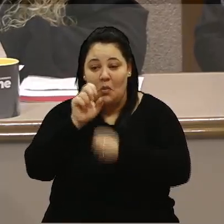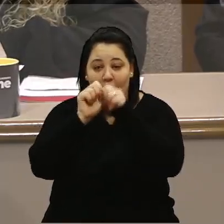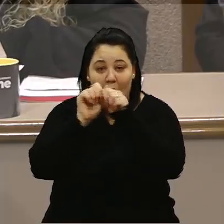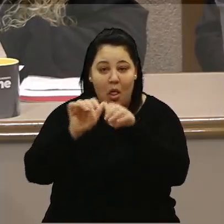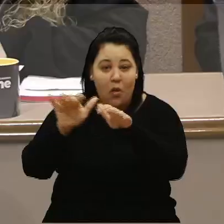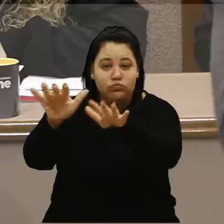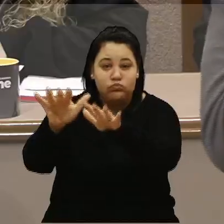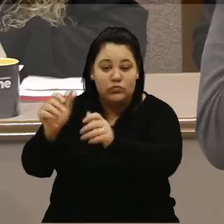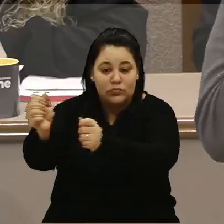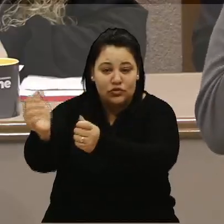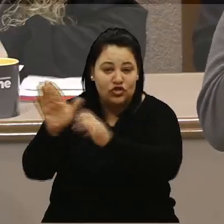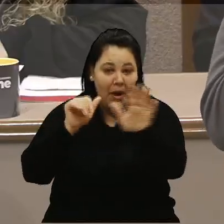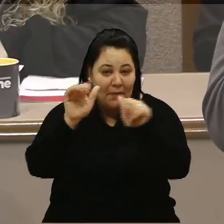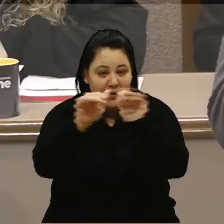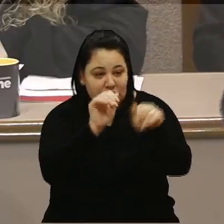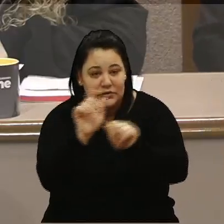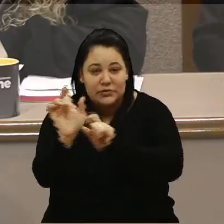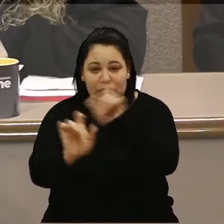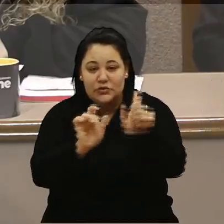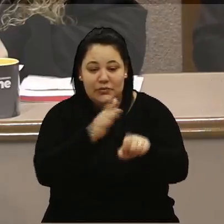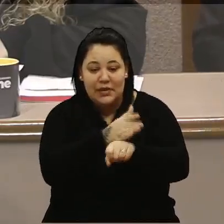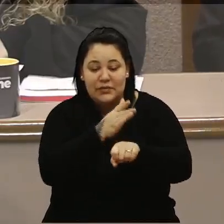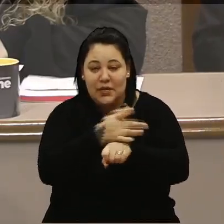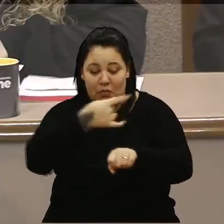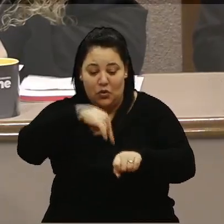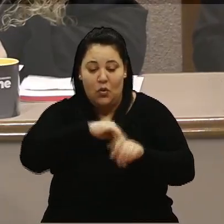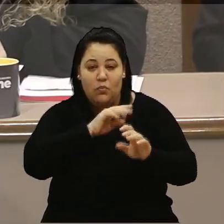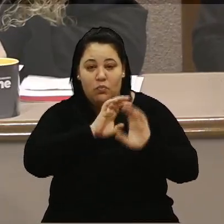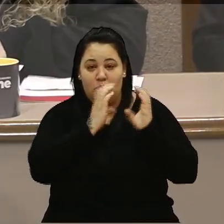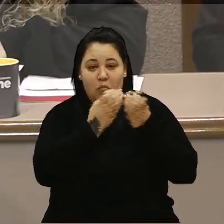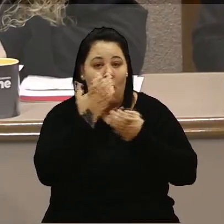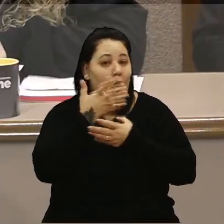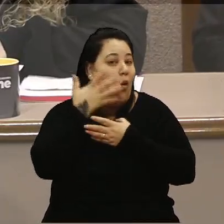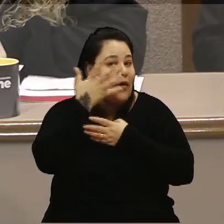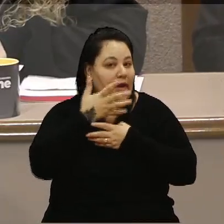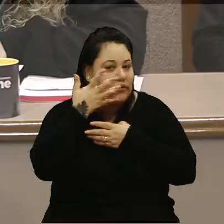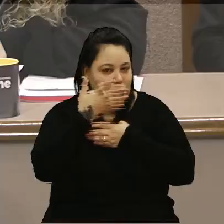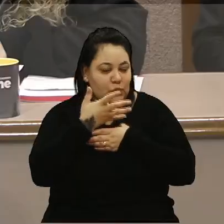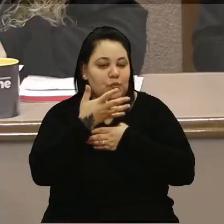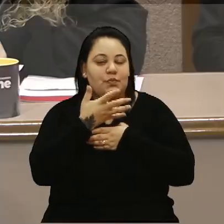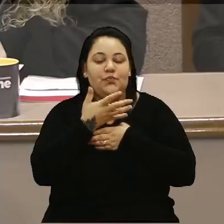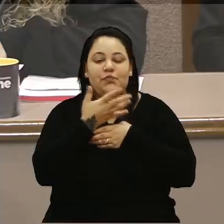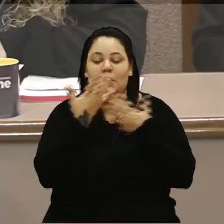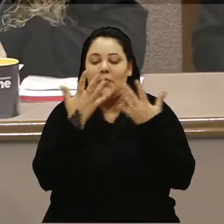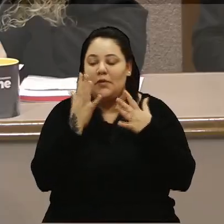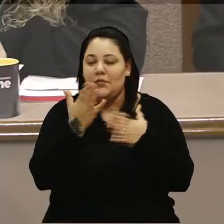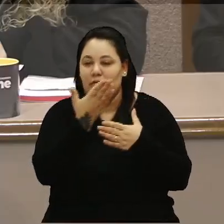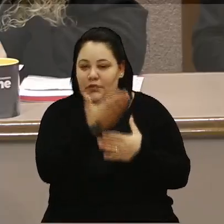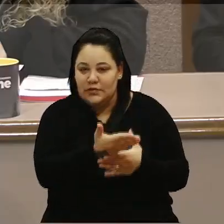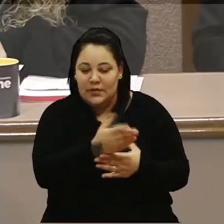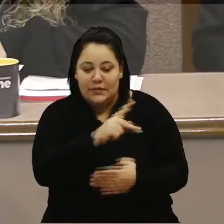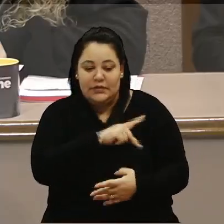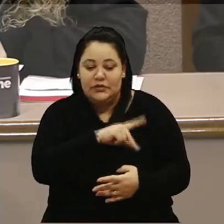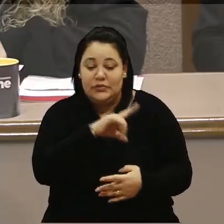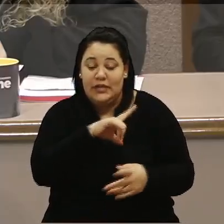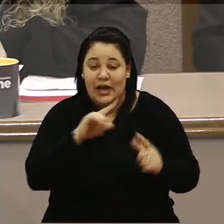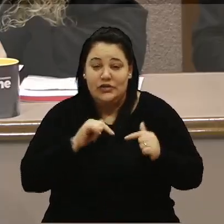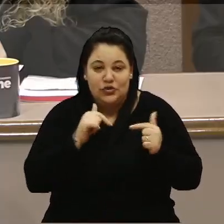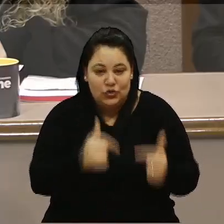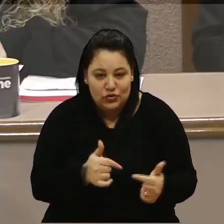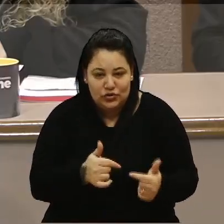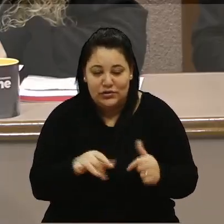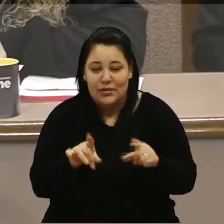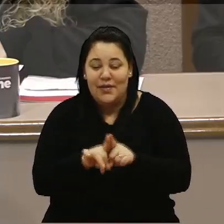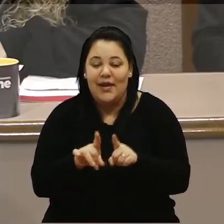nosso congresso. Então, parabenizar o senhor, presidente, por ter tido a iniciativa, né, e também não poderia deixar